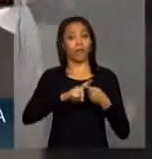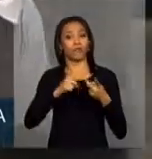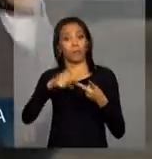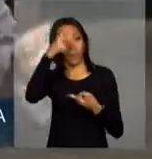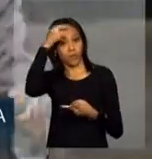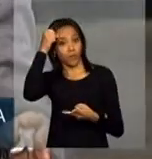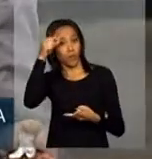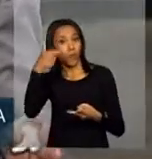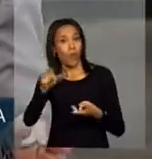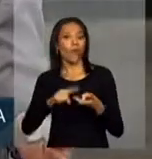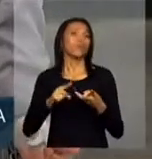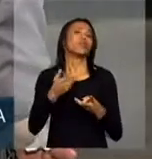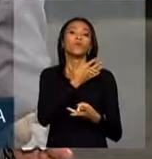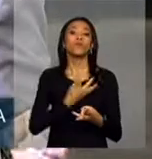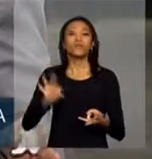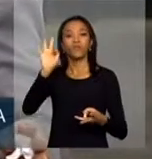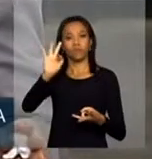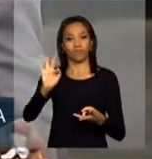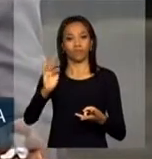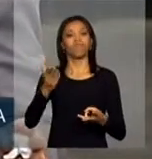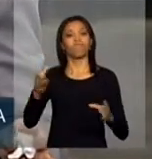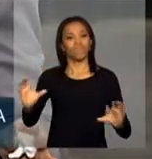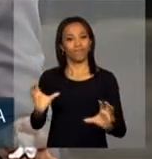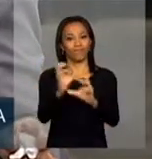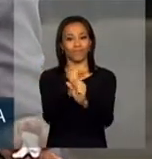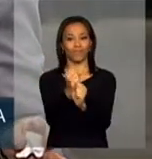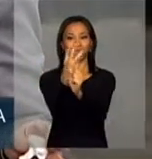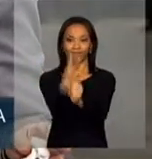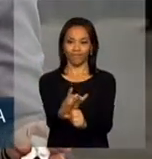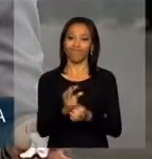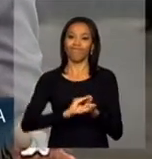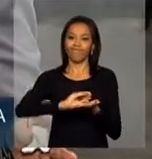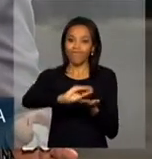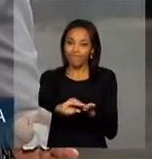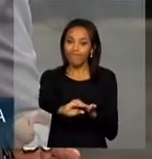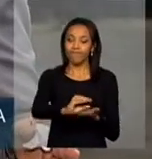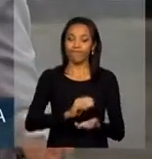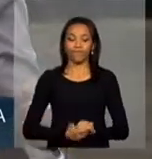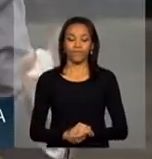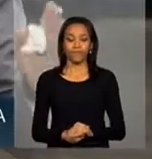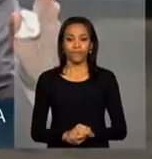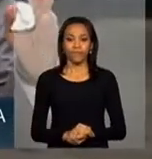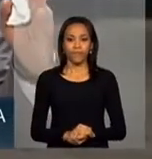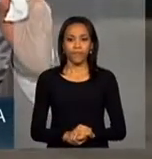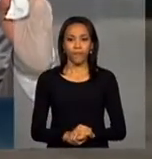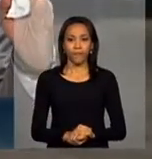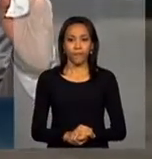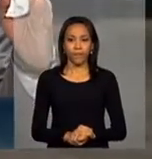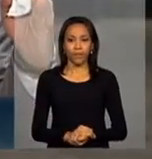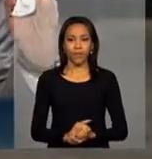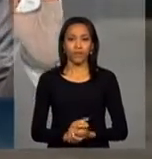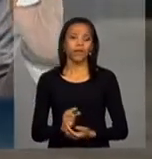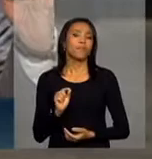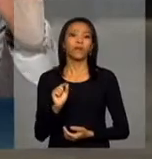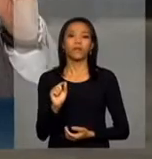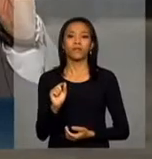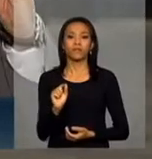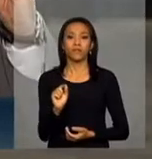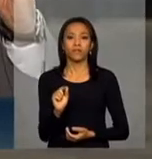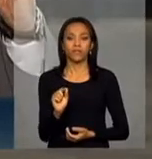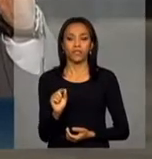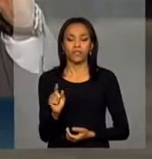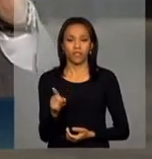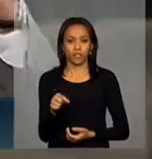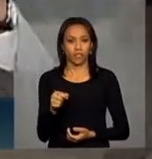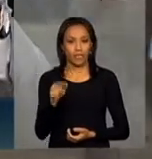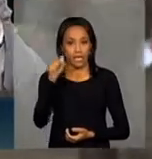Prefeitura investe outra e o governo federal investe outra parte. Para, no sentido